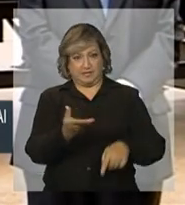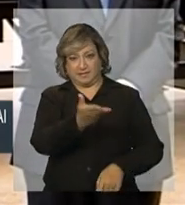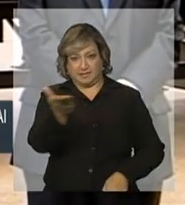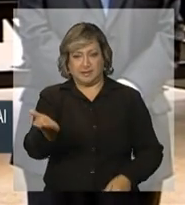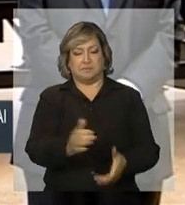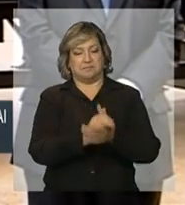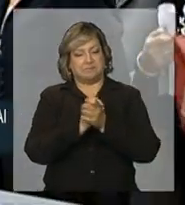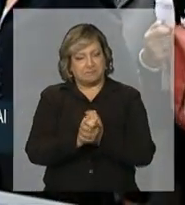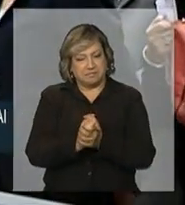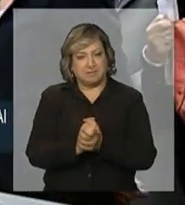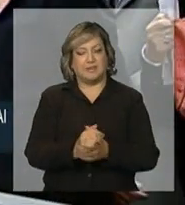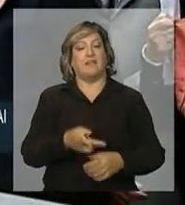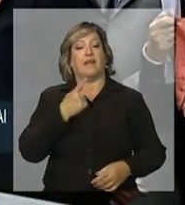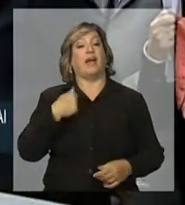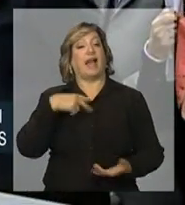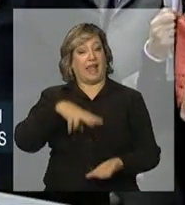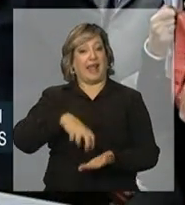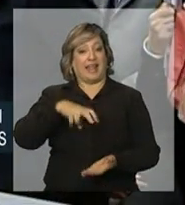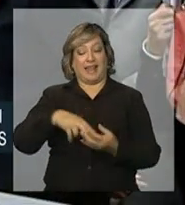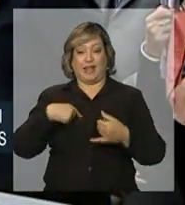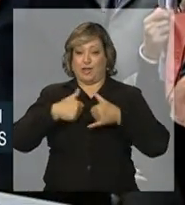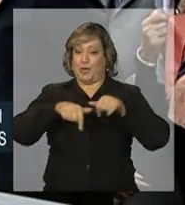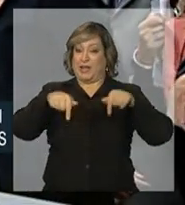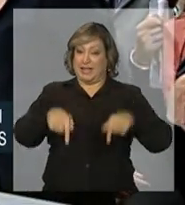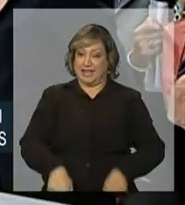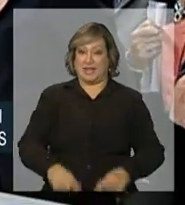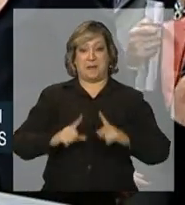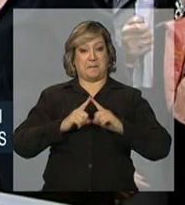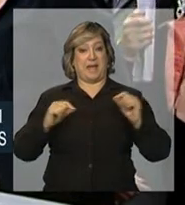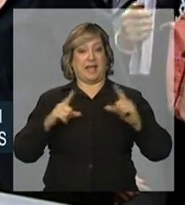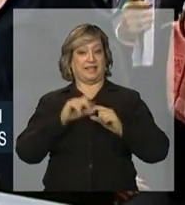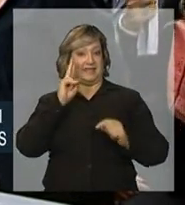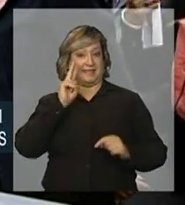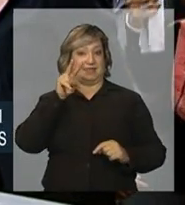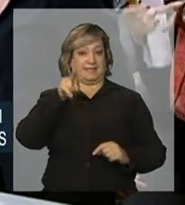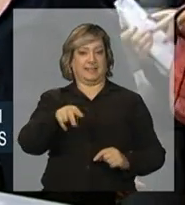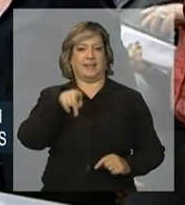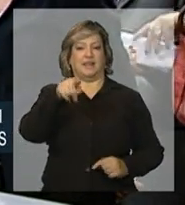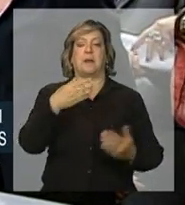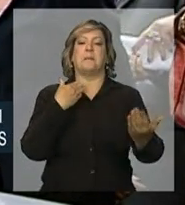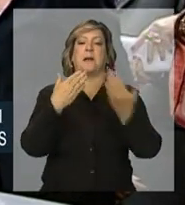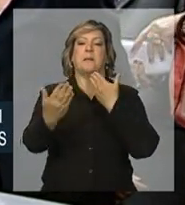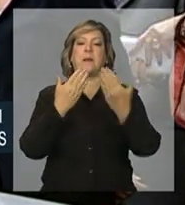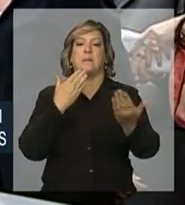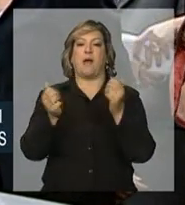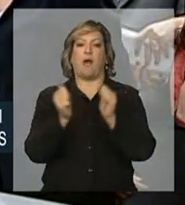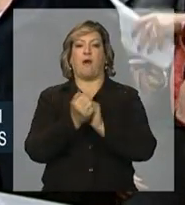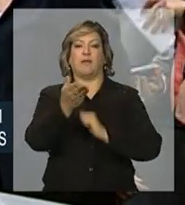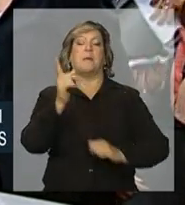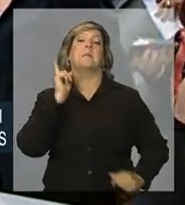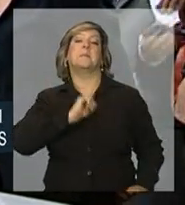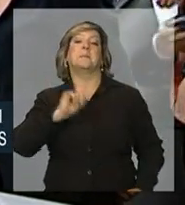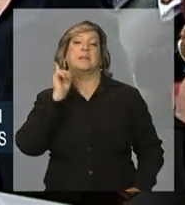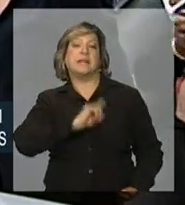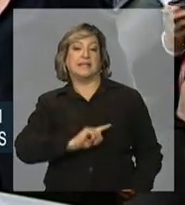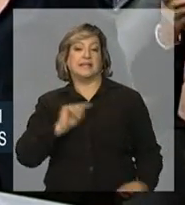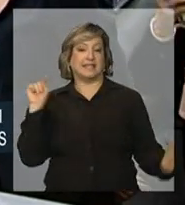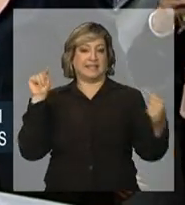dizer da minha alegria de estar aqui, de Brasília, falando com Minas Gerais.